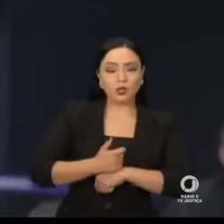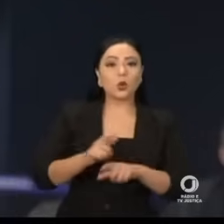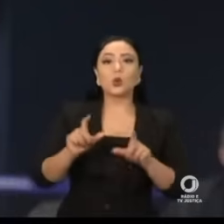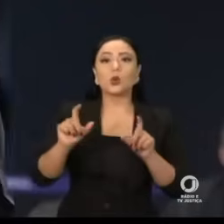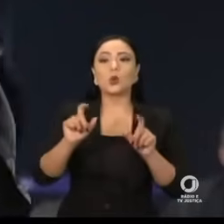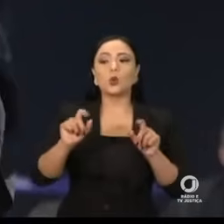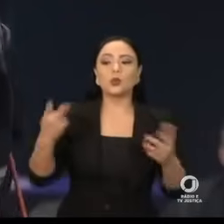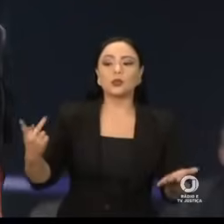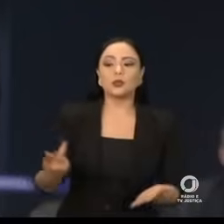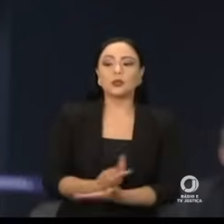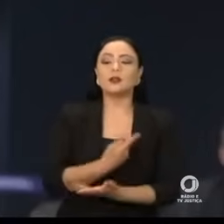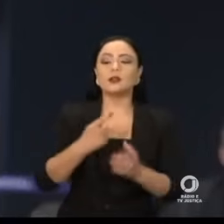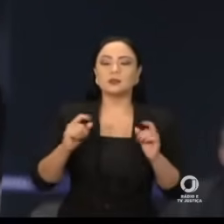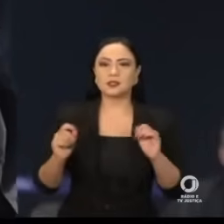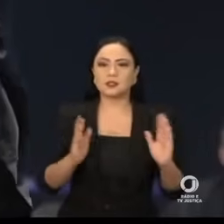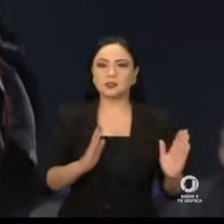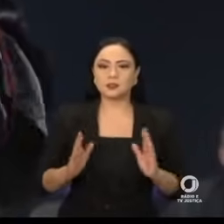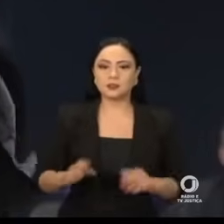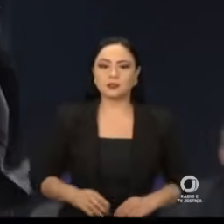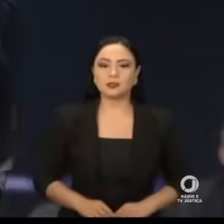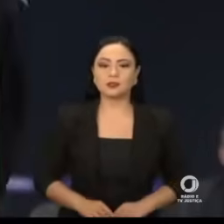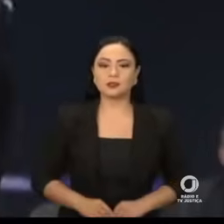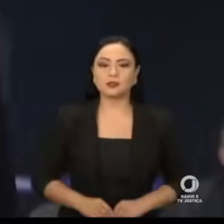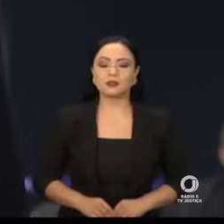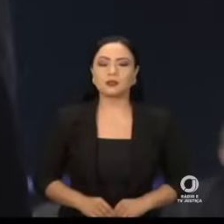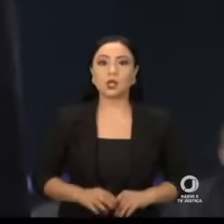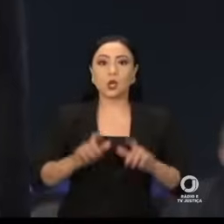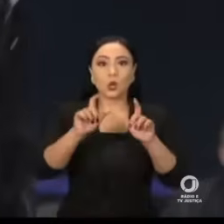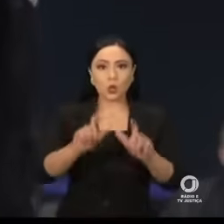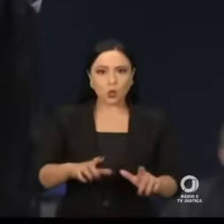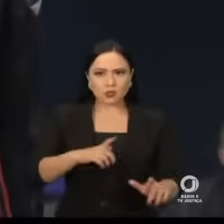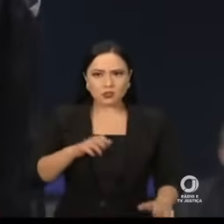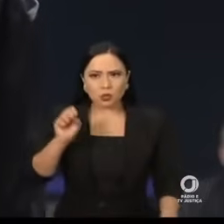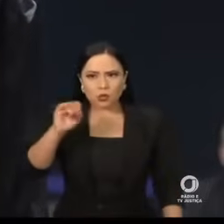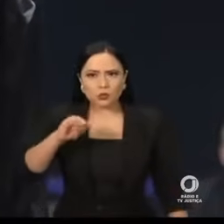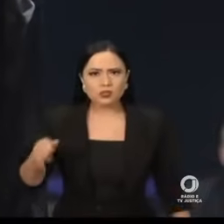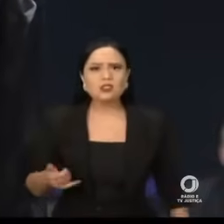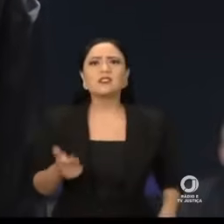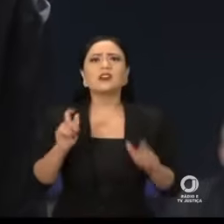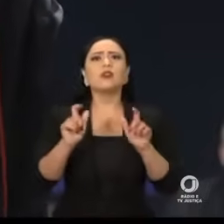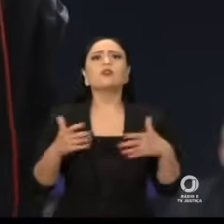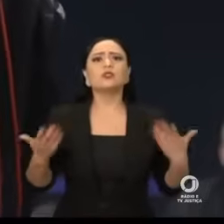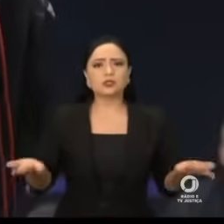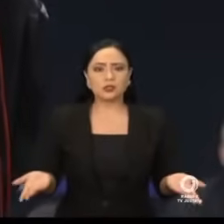no dia 15 de dezembro? Aonde está o 8 de janeiro?